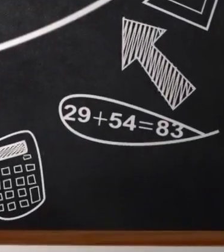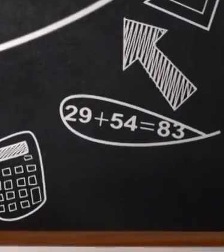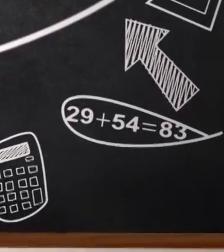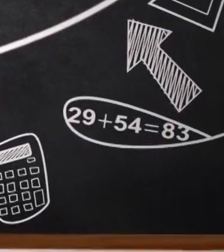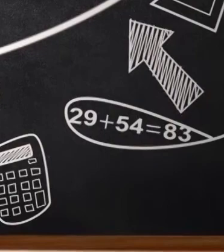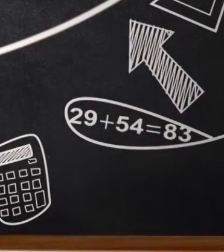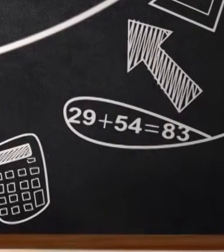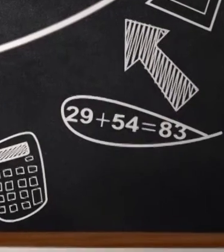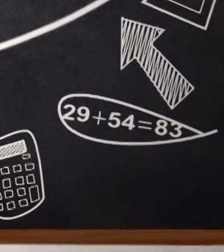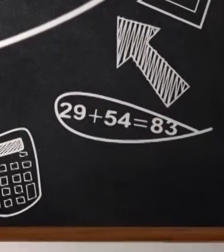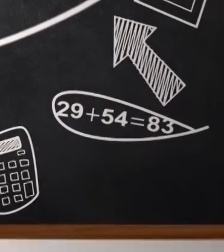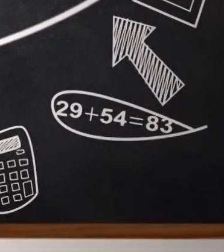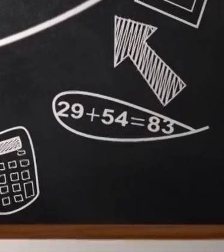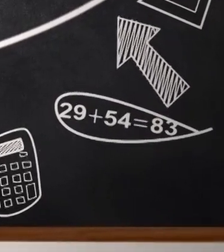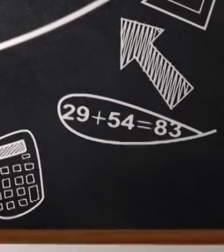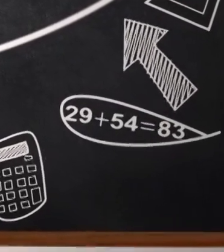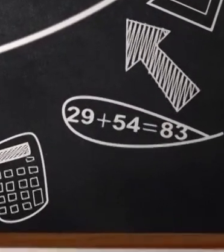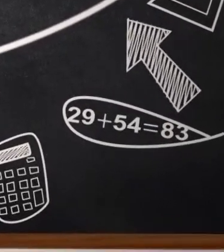E aí